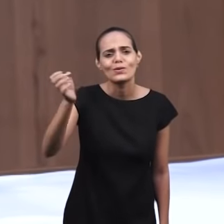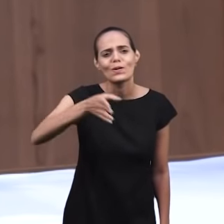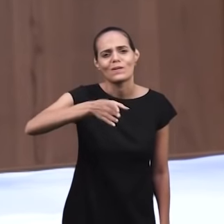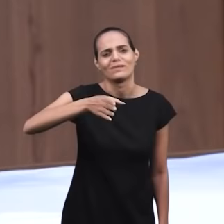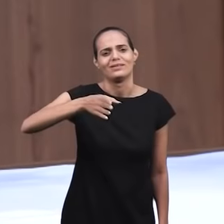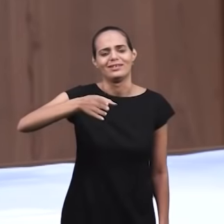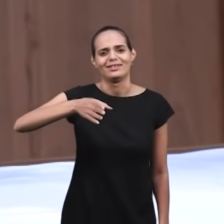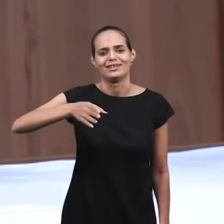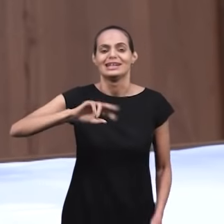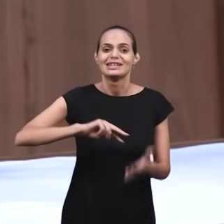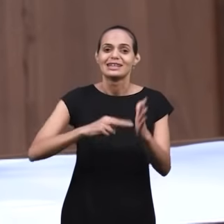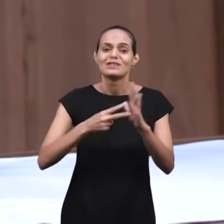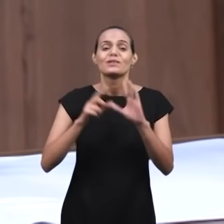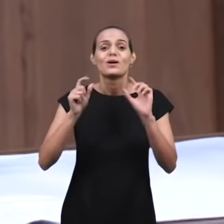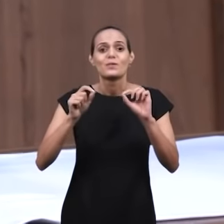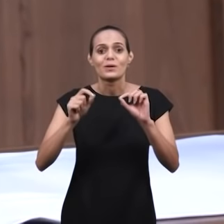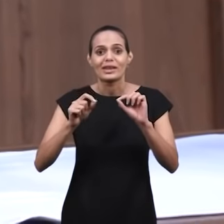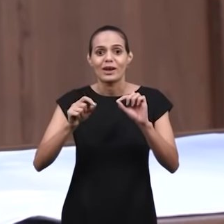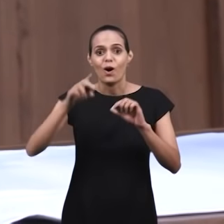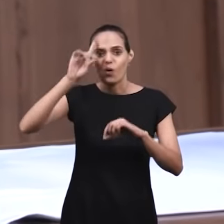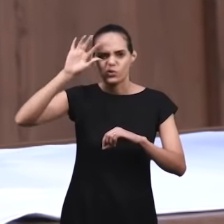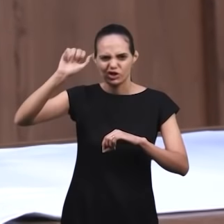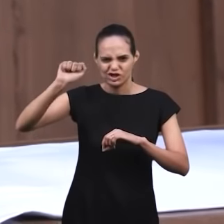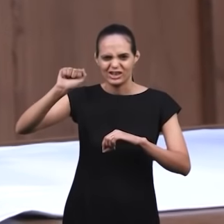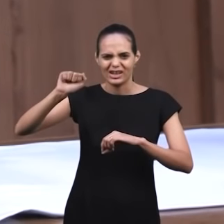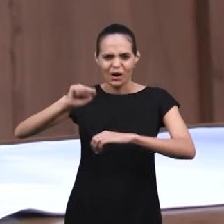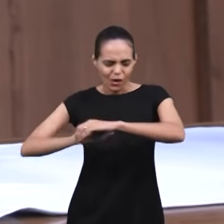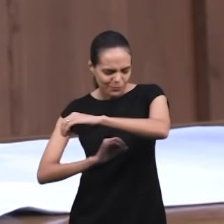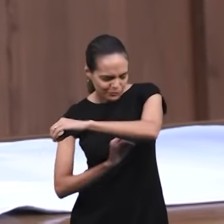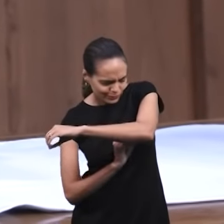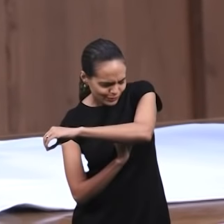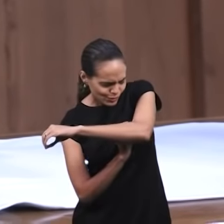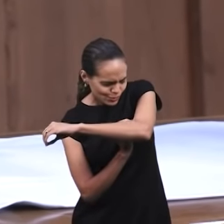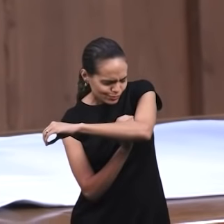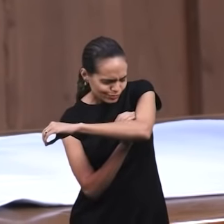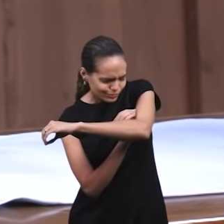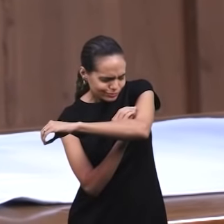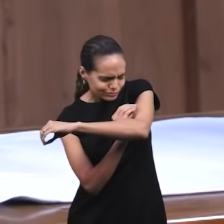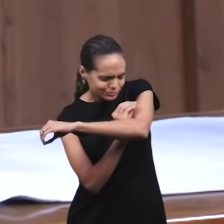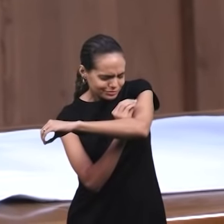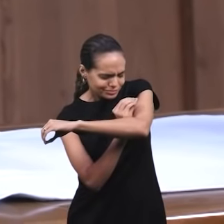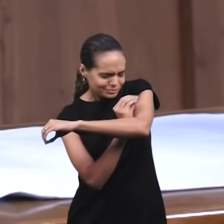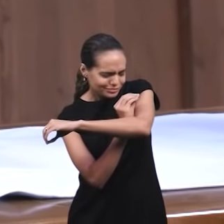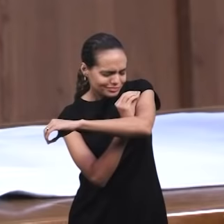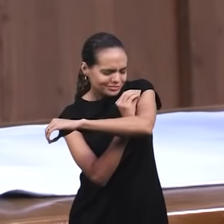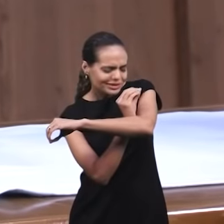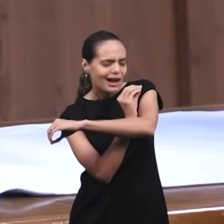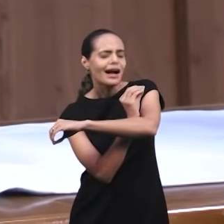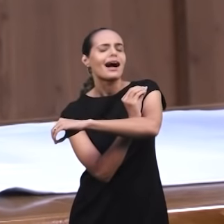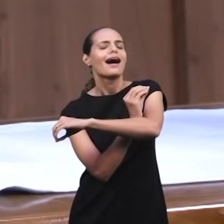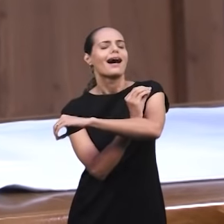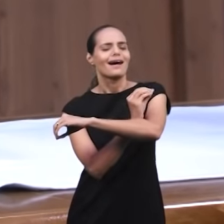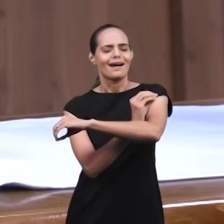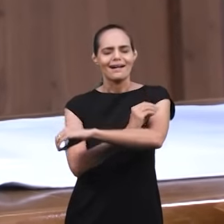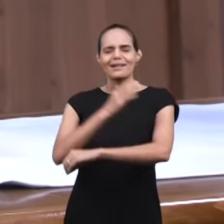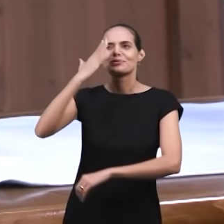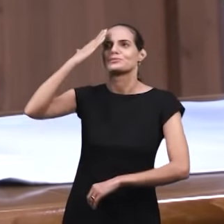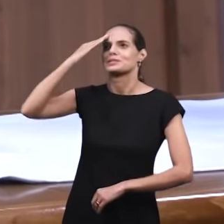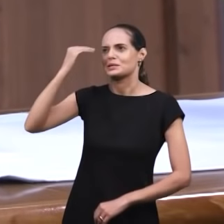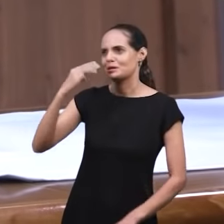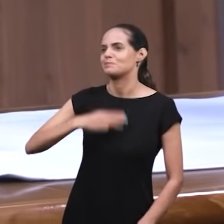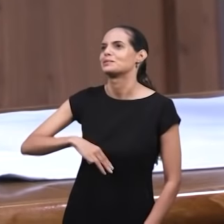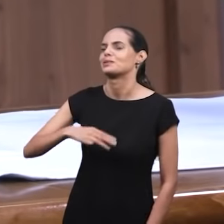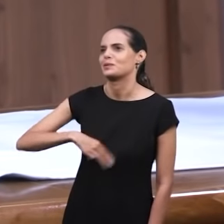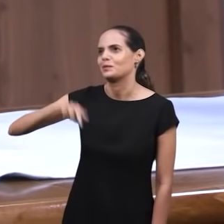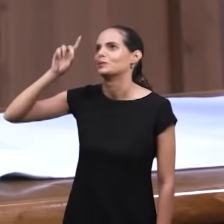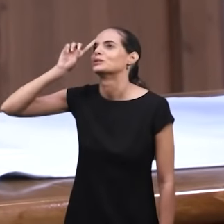o amanhecer do dia é aquela oportunidade que temos de saber que as misericórdias de Deus estão